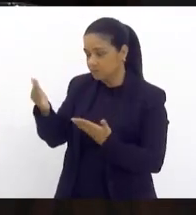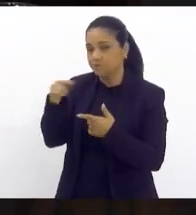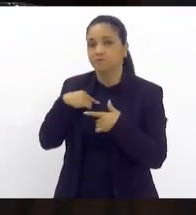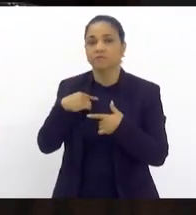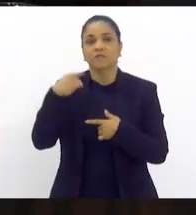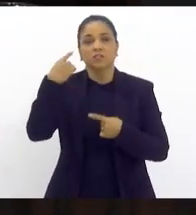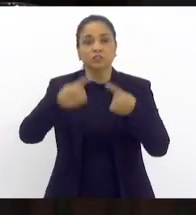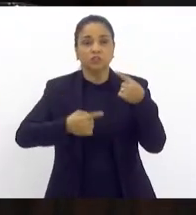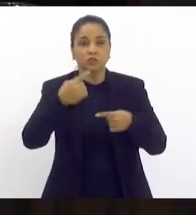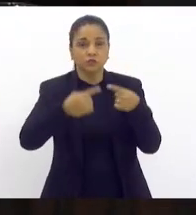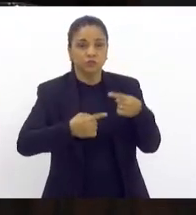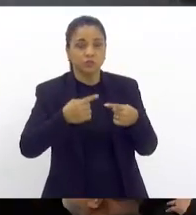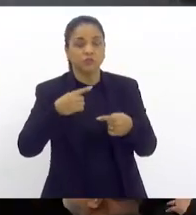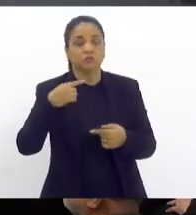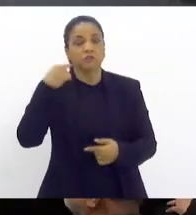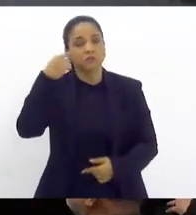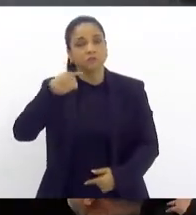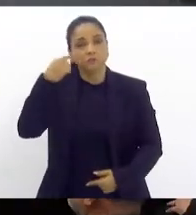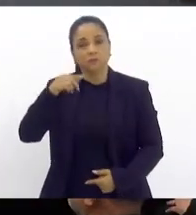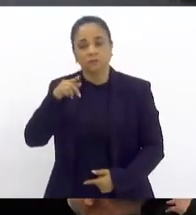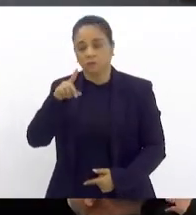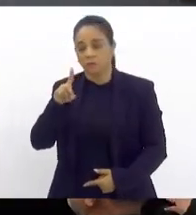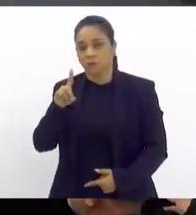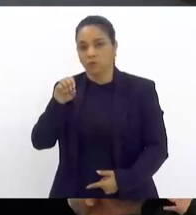Nobre Deputado Douglas ruas